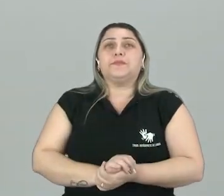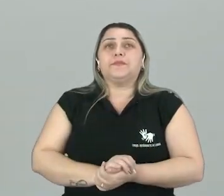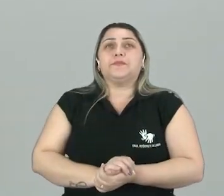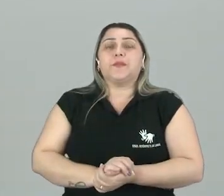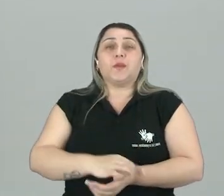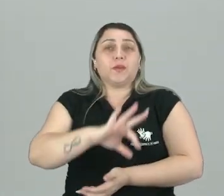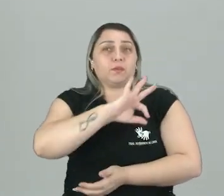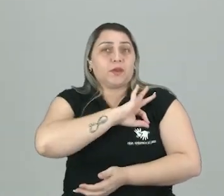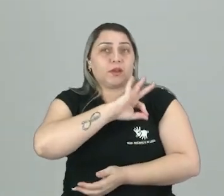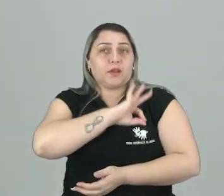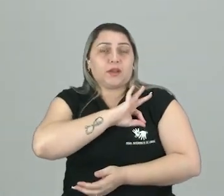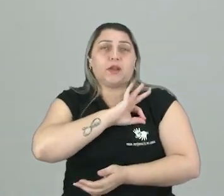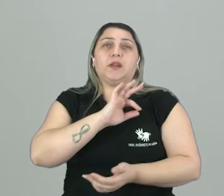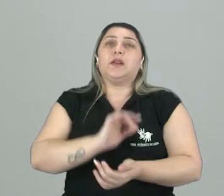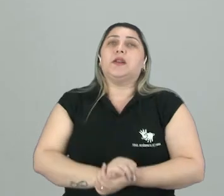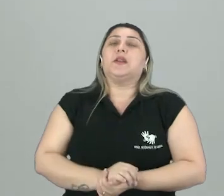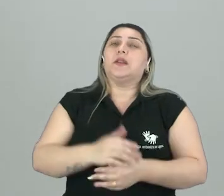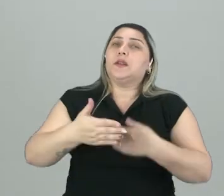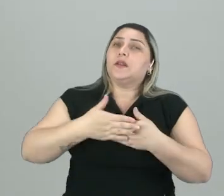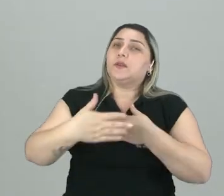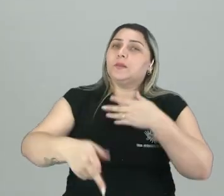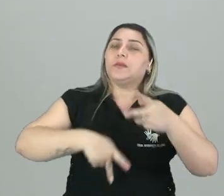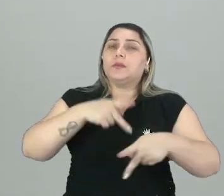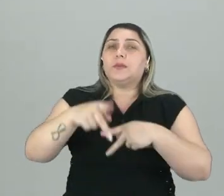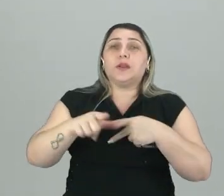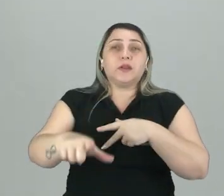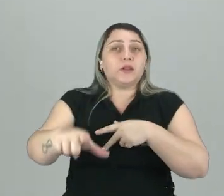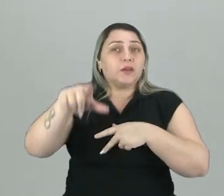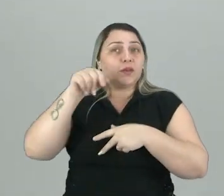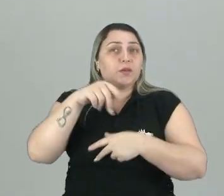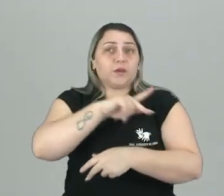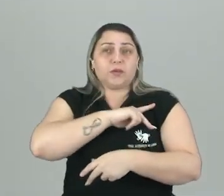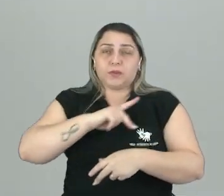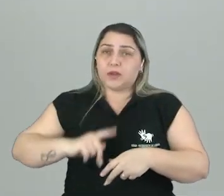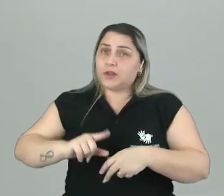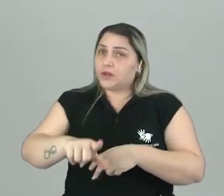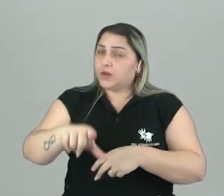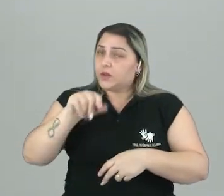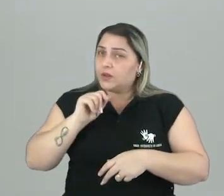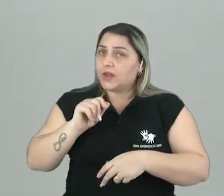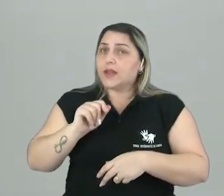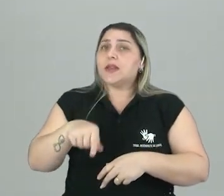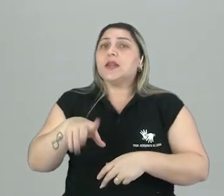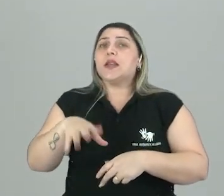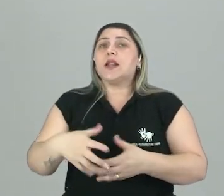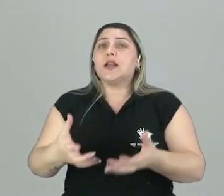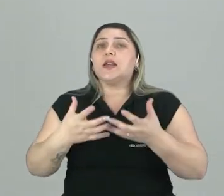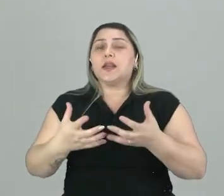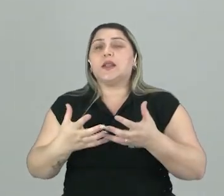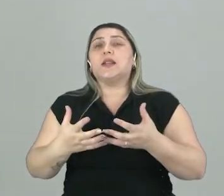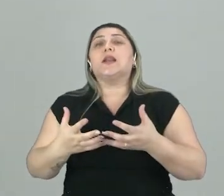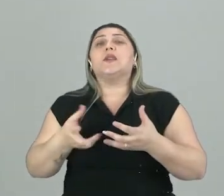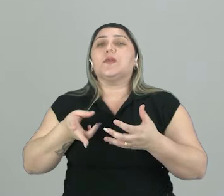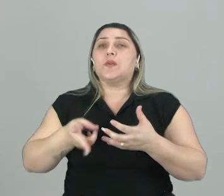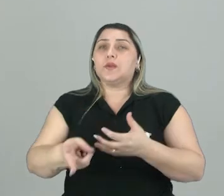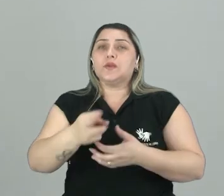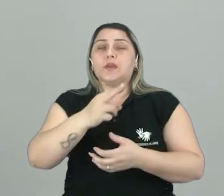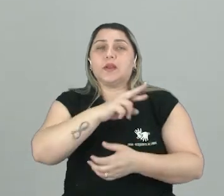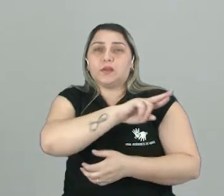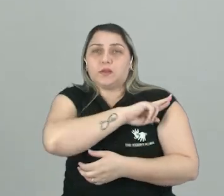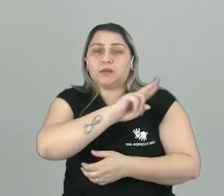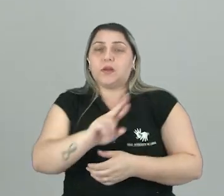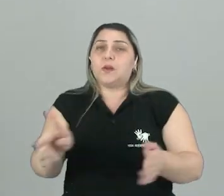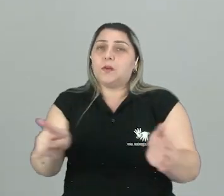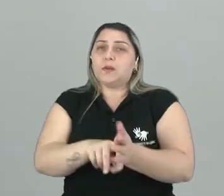dos militares. Então, a população ela não escolhia o presidente, não escolhia quem ela quisesse que ficasse no poder, e sim os